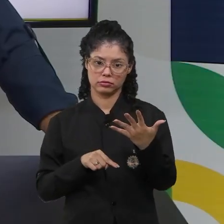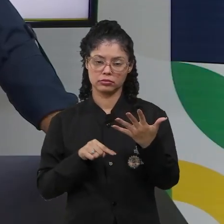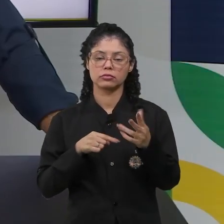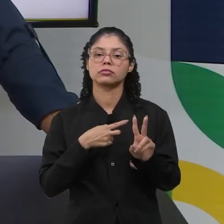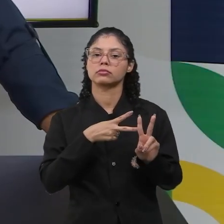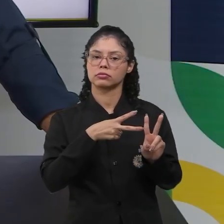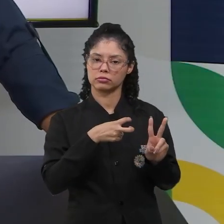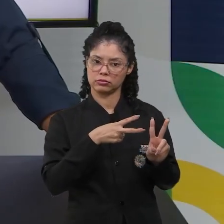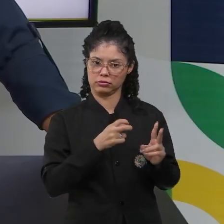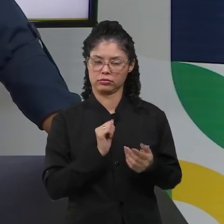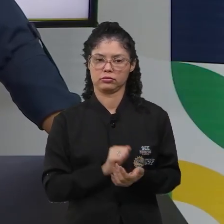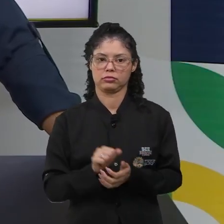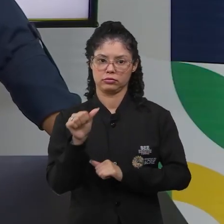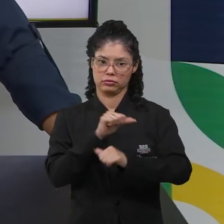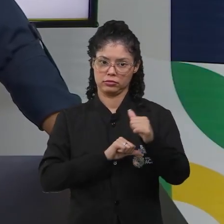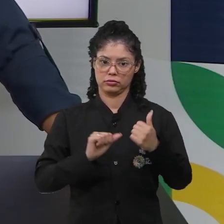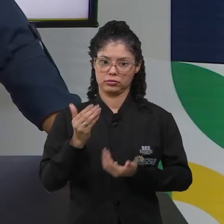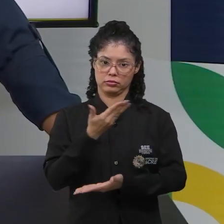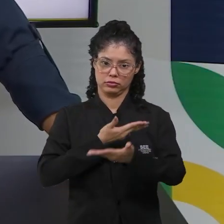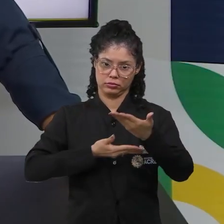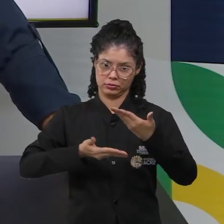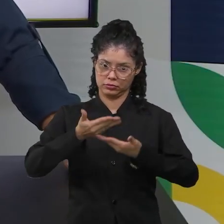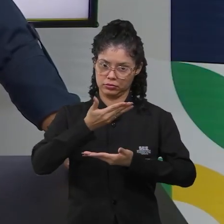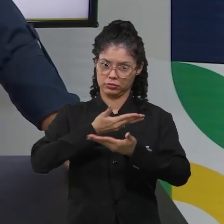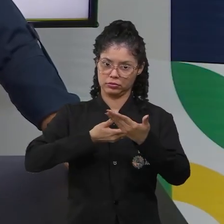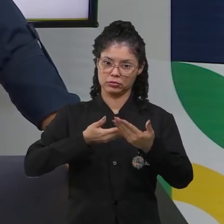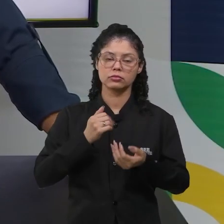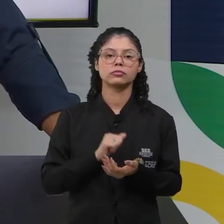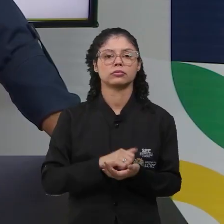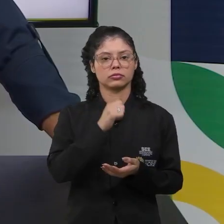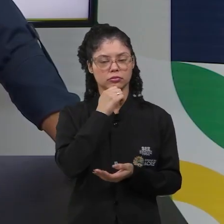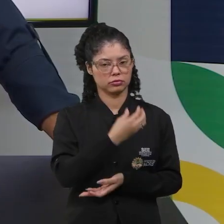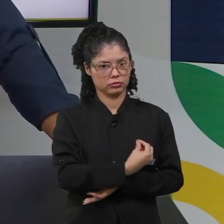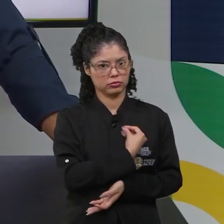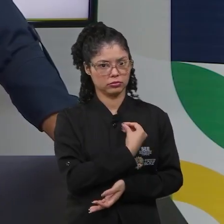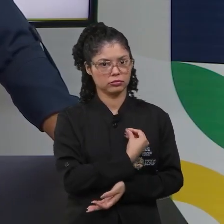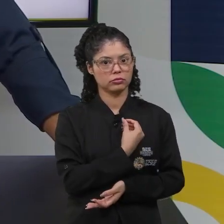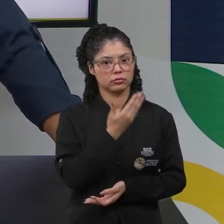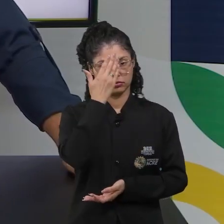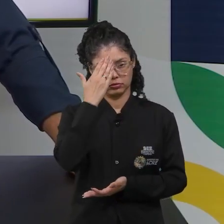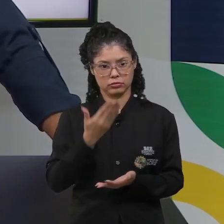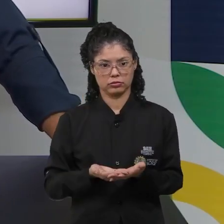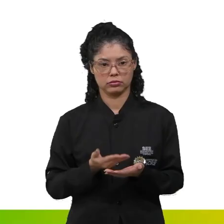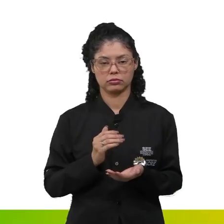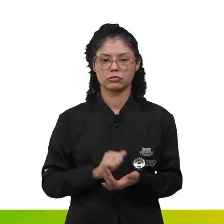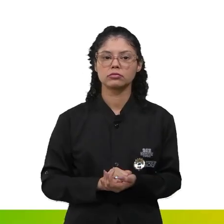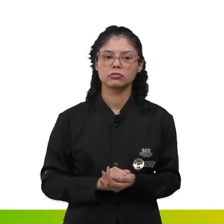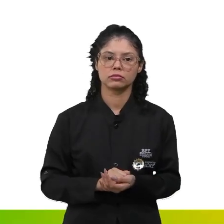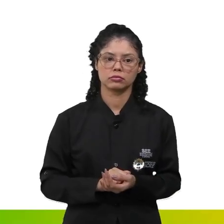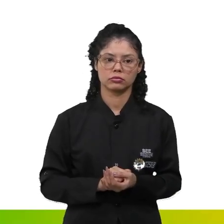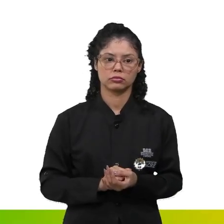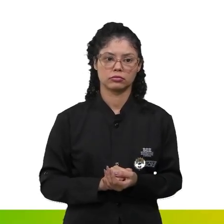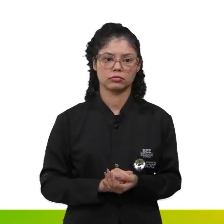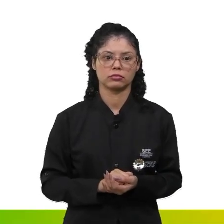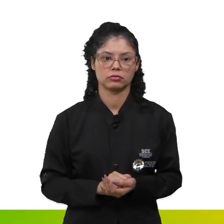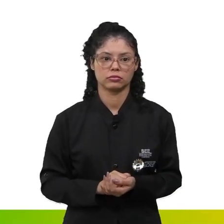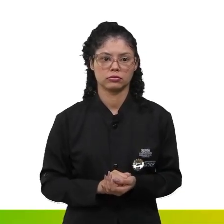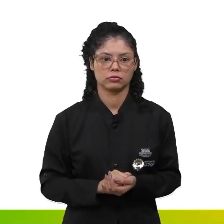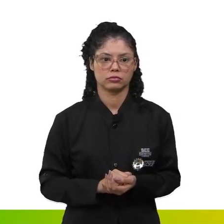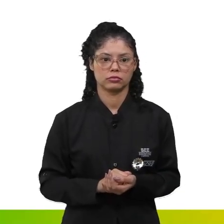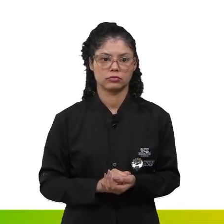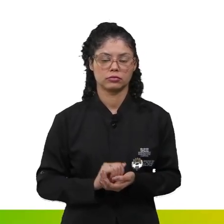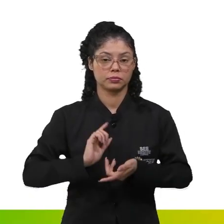tribos, tem uma troca, tem uma interação, é a vivência. Eu acredito que nós temos o gabarito. Então,